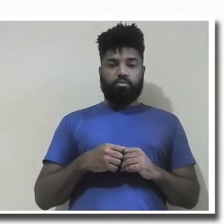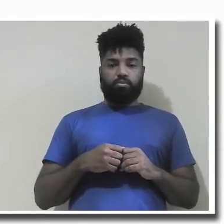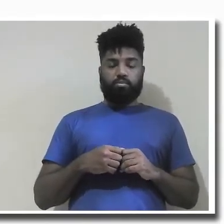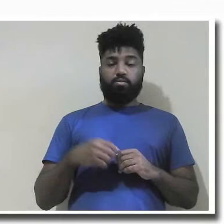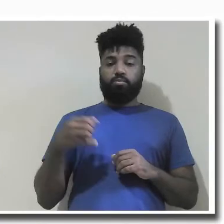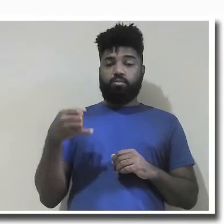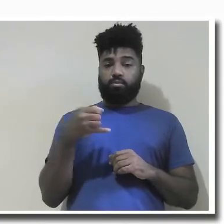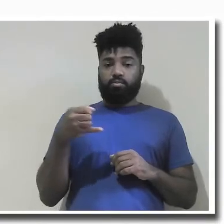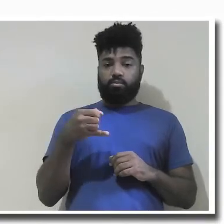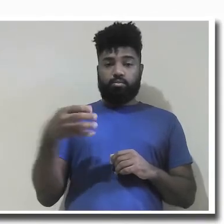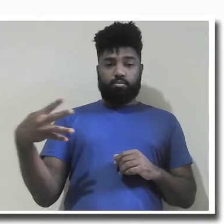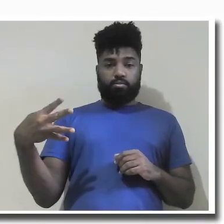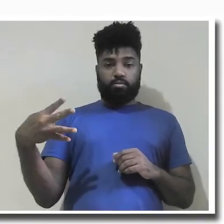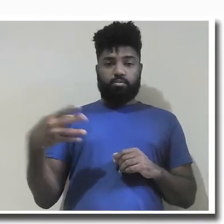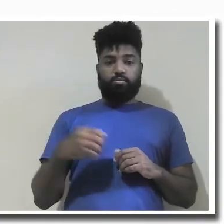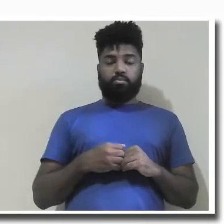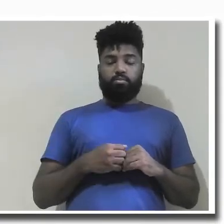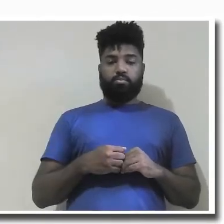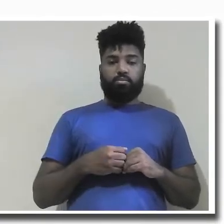menos 4